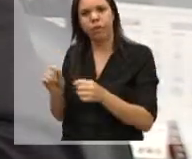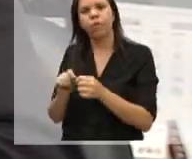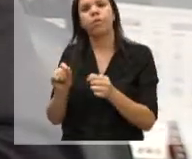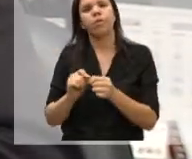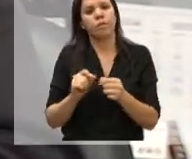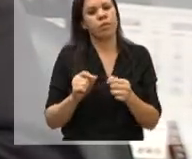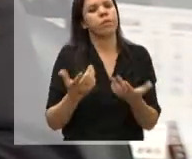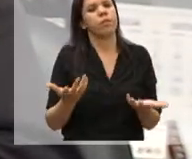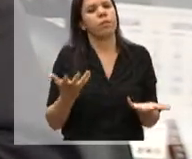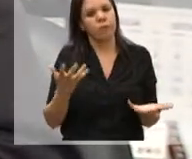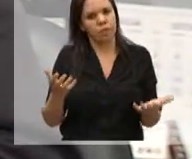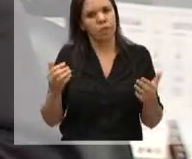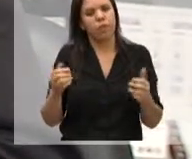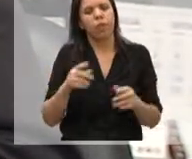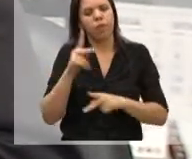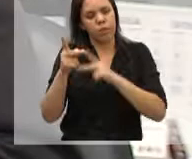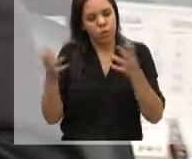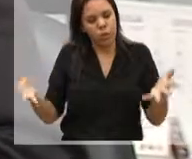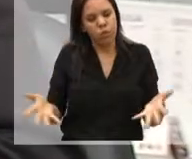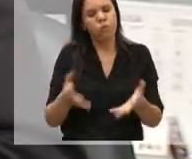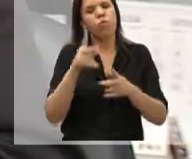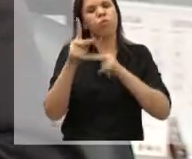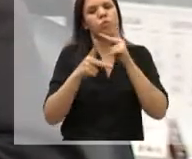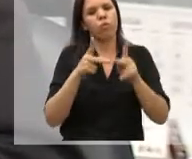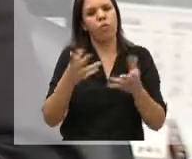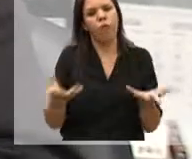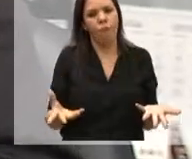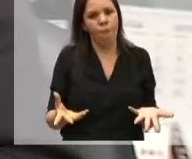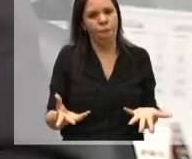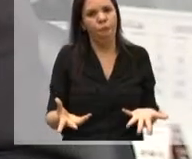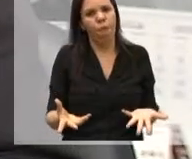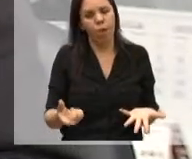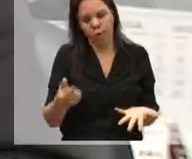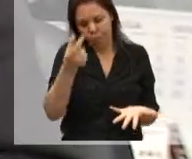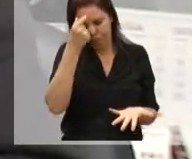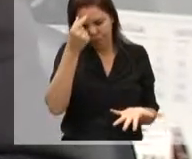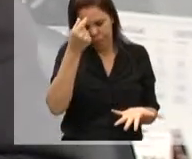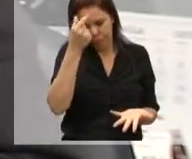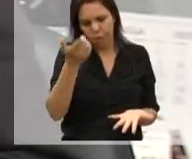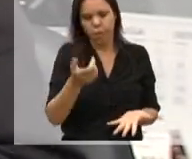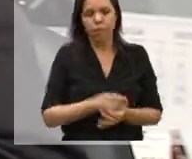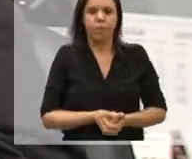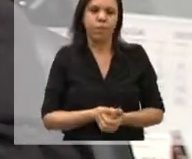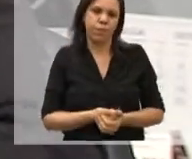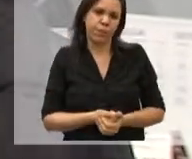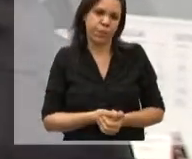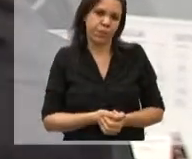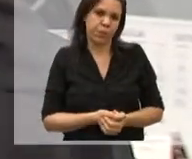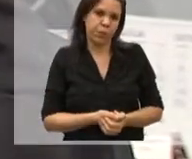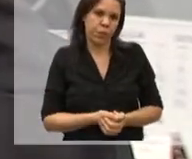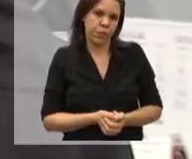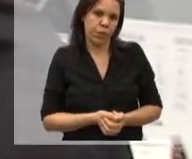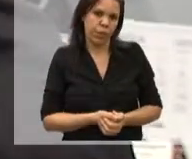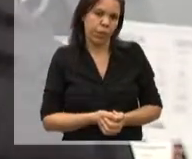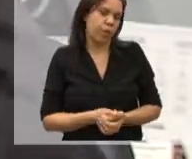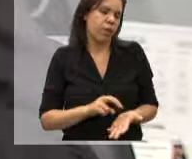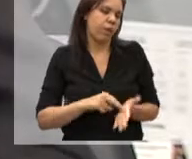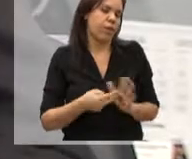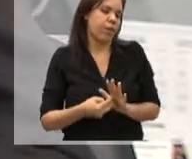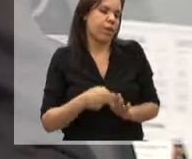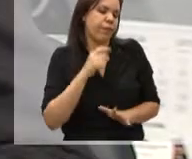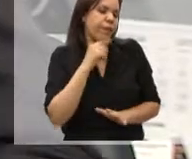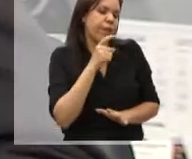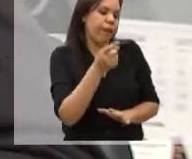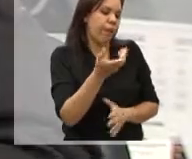eu procuro despertar nas pessoas o que a gente chama de conscientização. Ou seja, ninguém